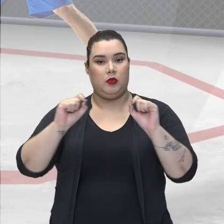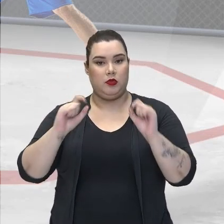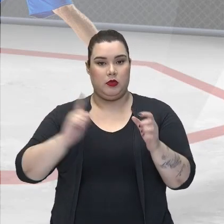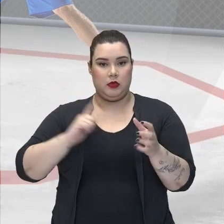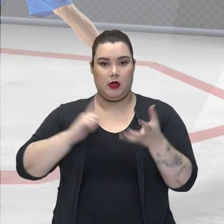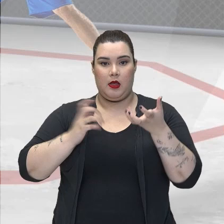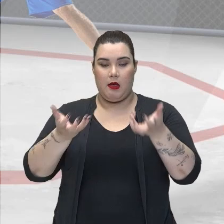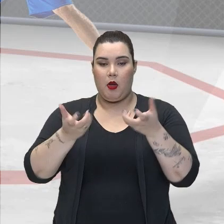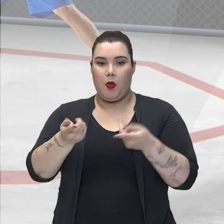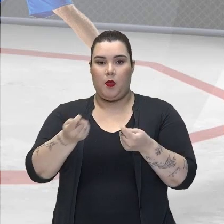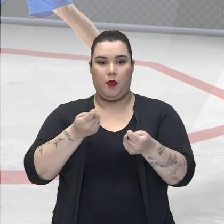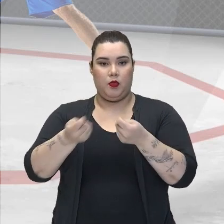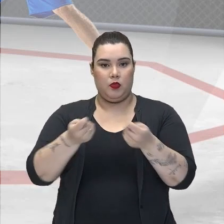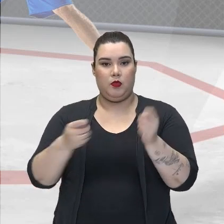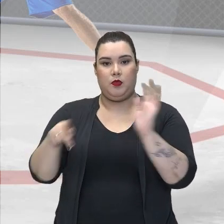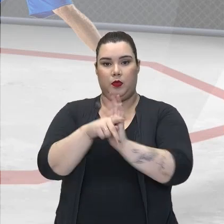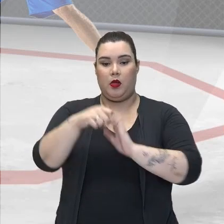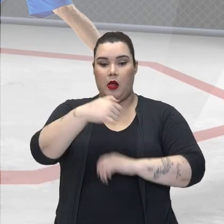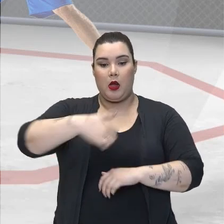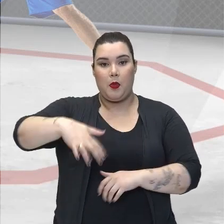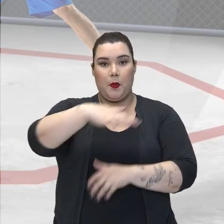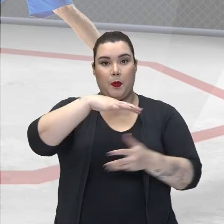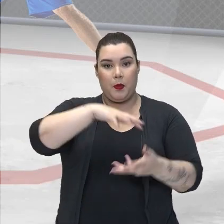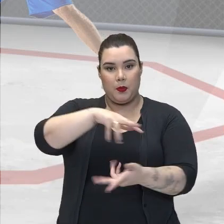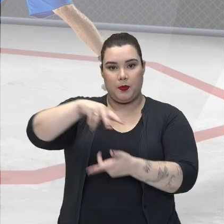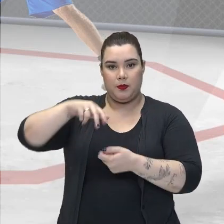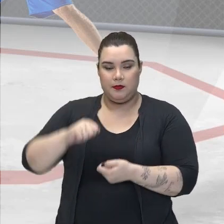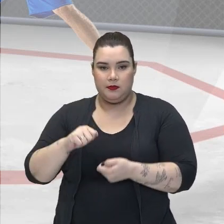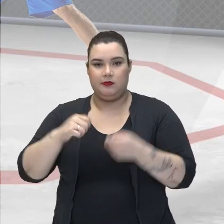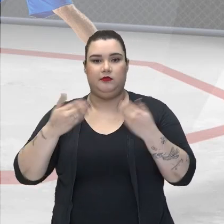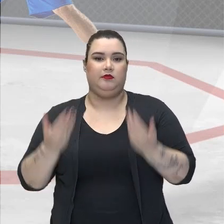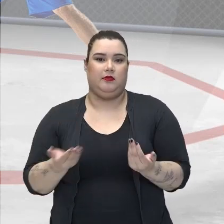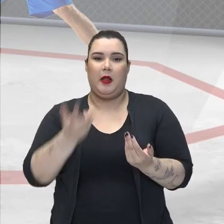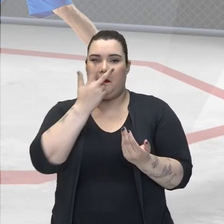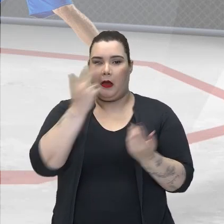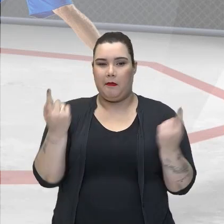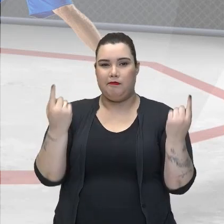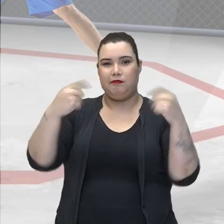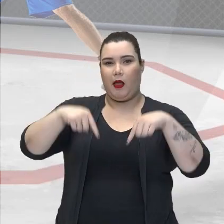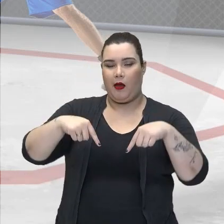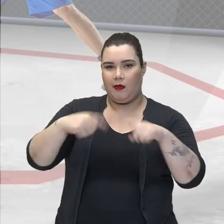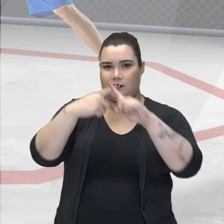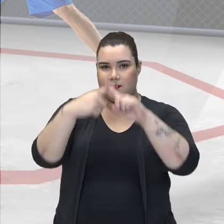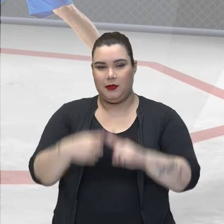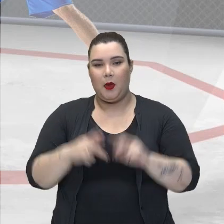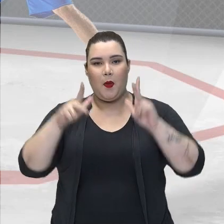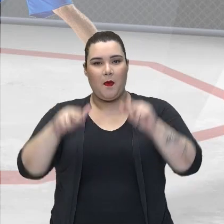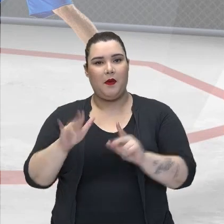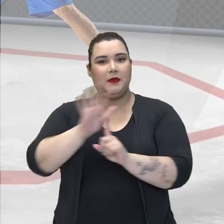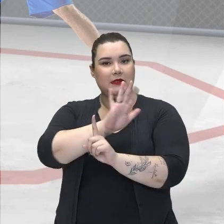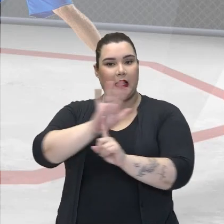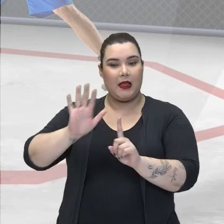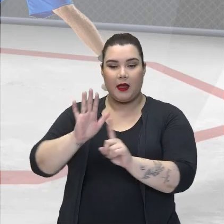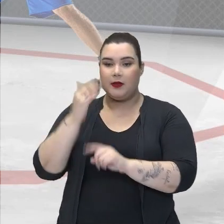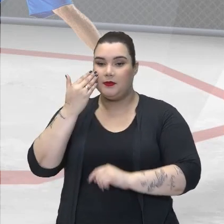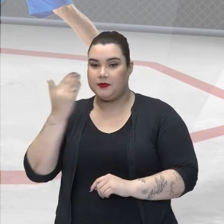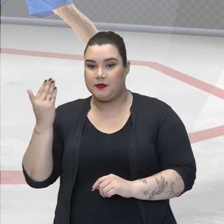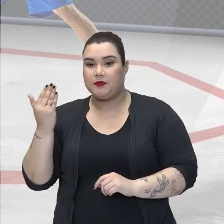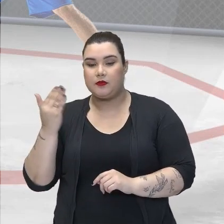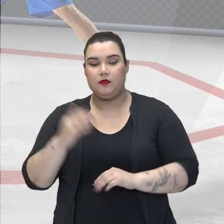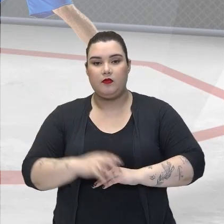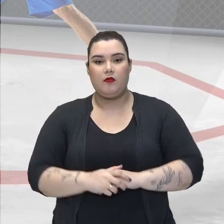pelo controle do espaço mundial, como se estivessem num ringue conforme esse que nós estamos vendo aqui. Mas vamos